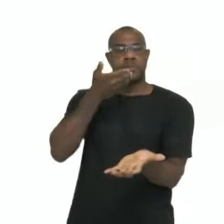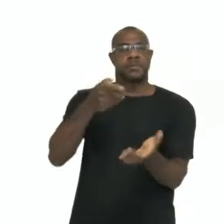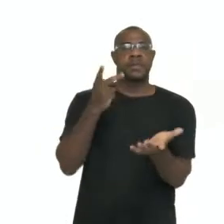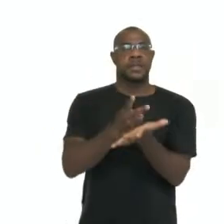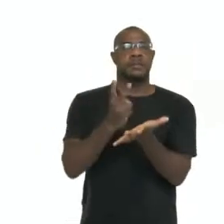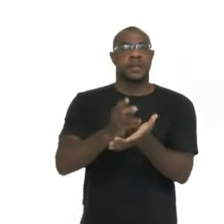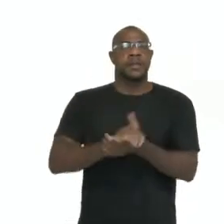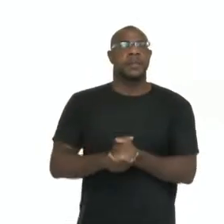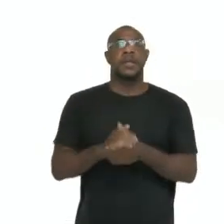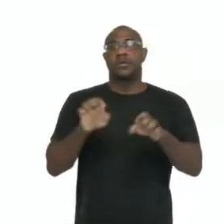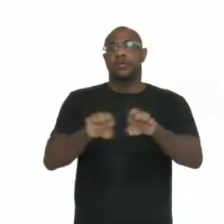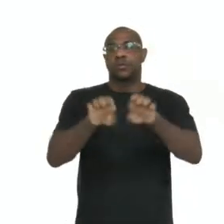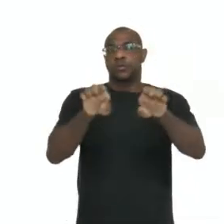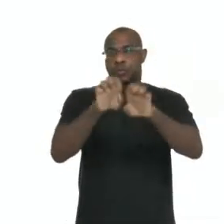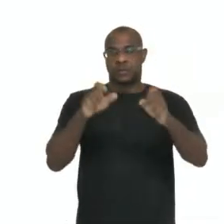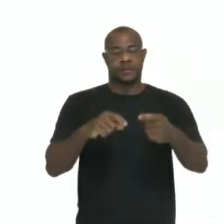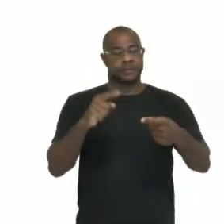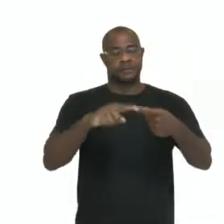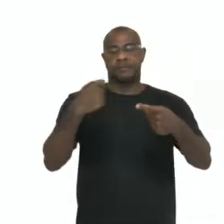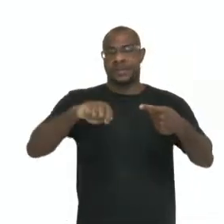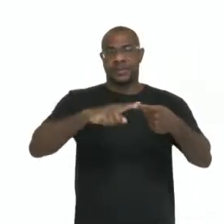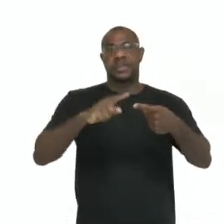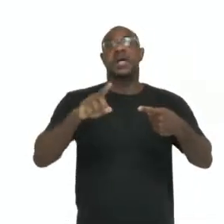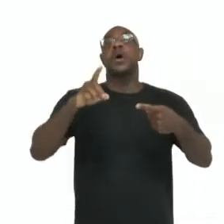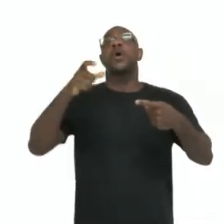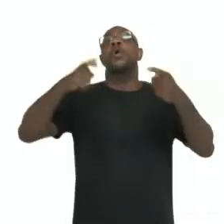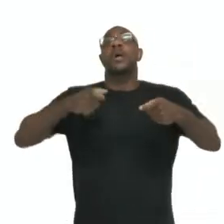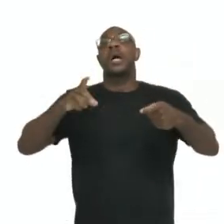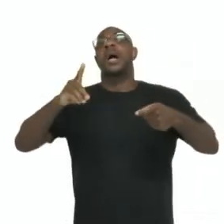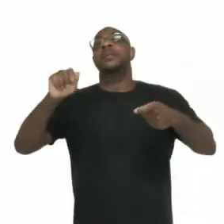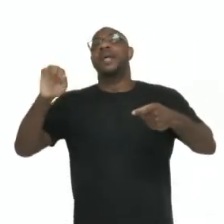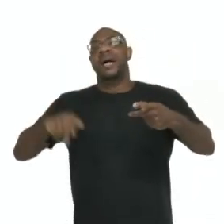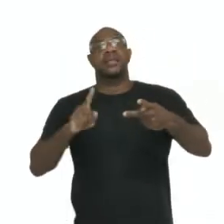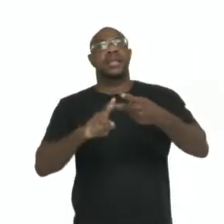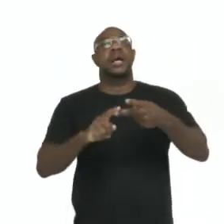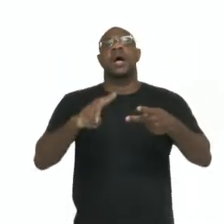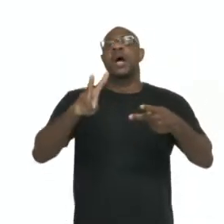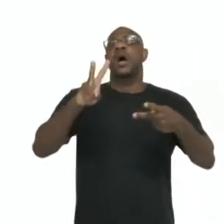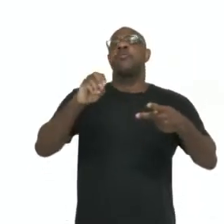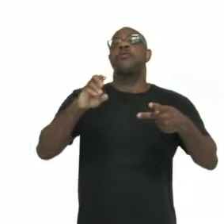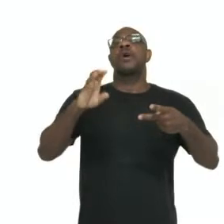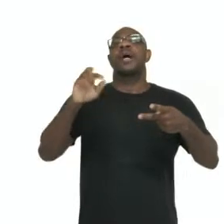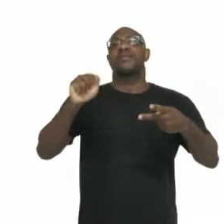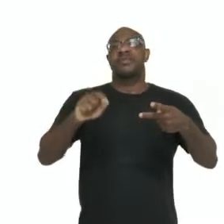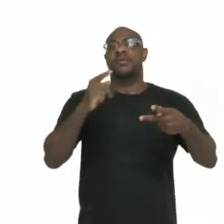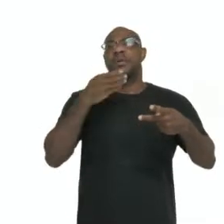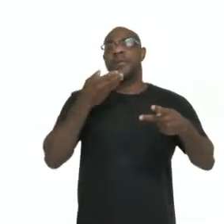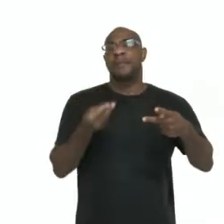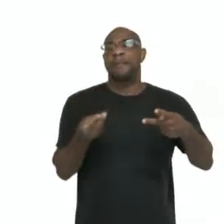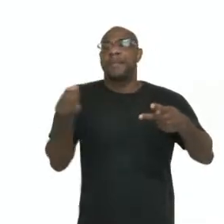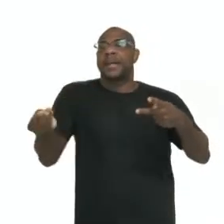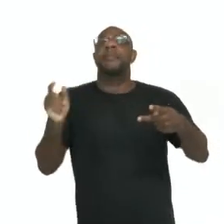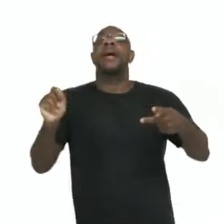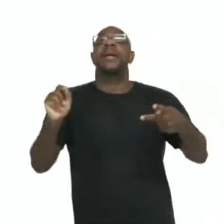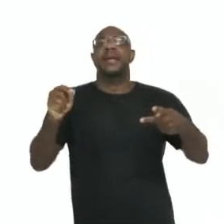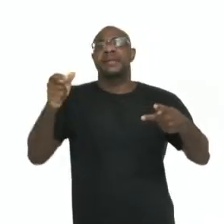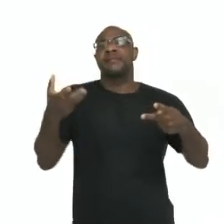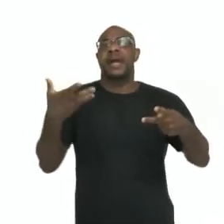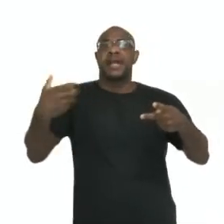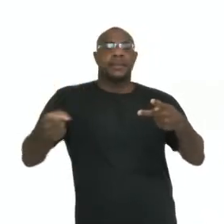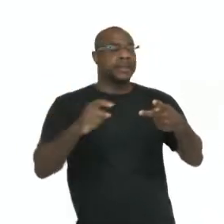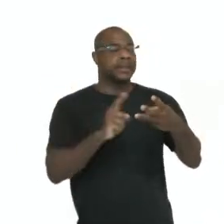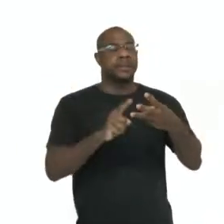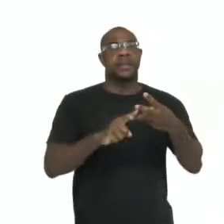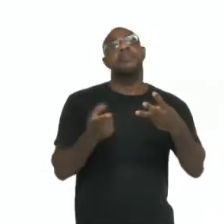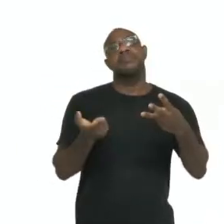Geralmente a carta tem que ter o local e a data, o vocativo, que é o destinatário, a pessoa para quem se destina essa carta, o